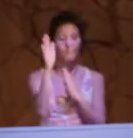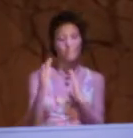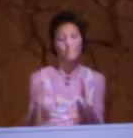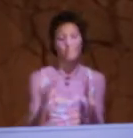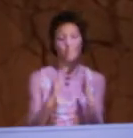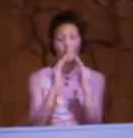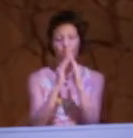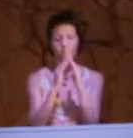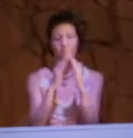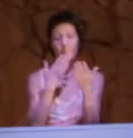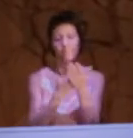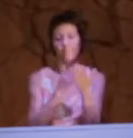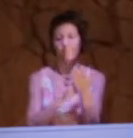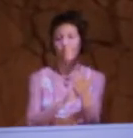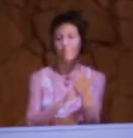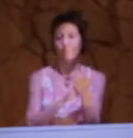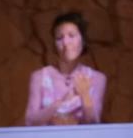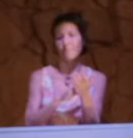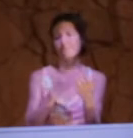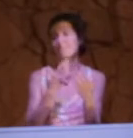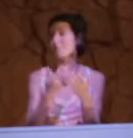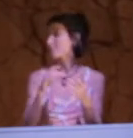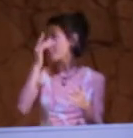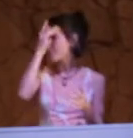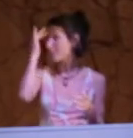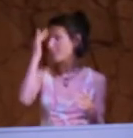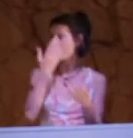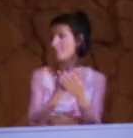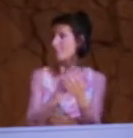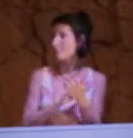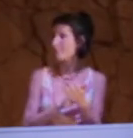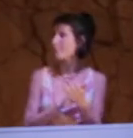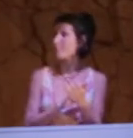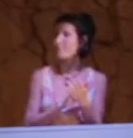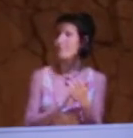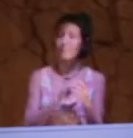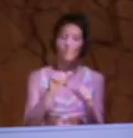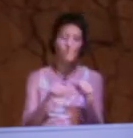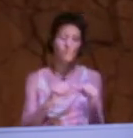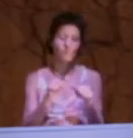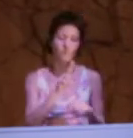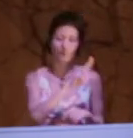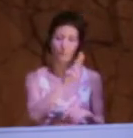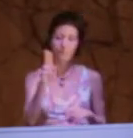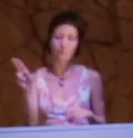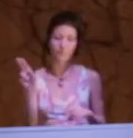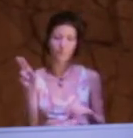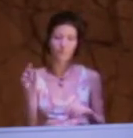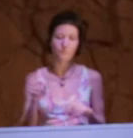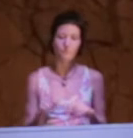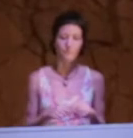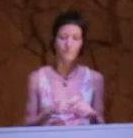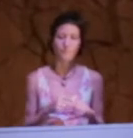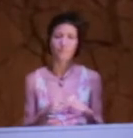Jesus Gomes, né? O Jesus, como a colega destacou ali, né? Esse sobrenome que a gente ganha historicamente, e é o sobrenome